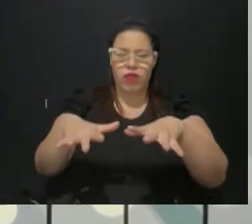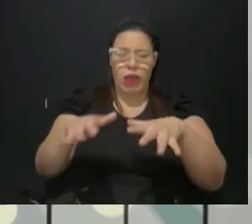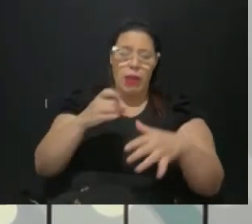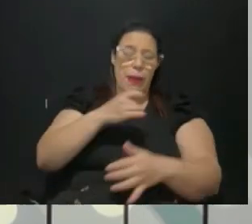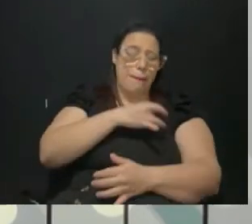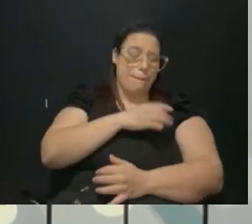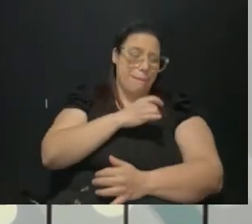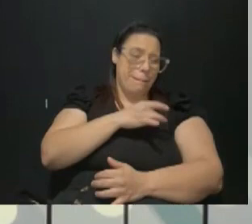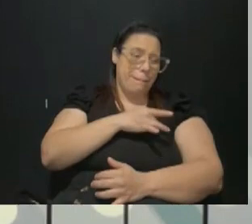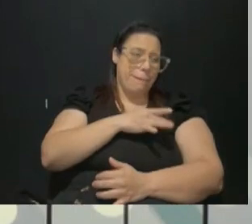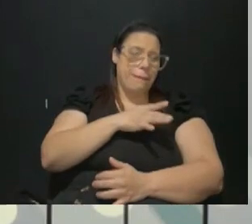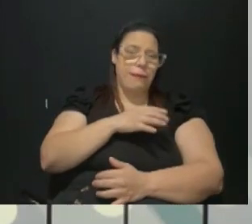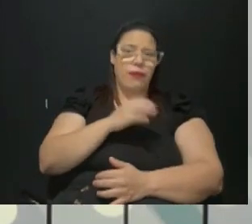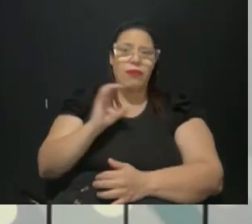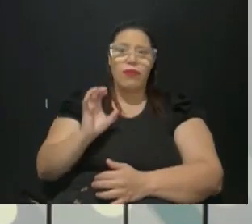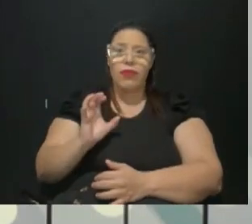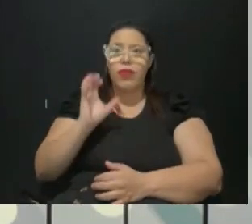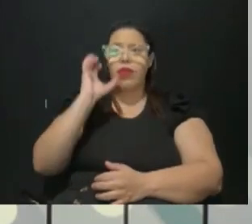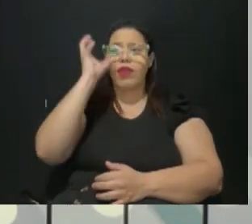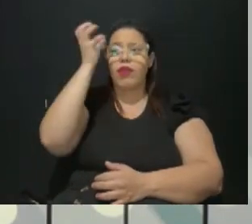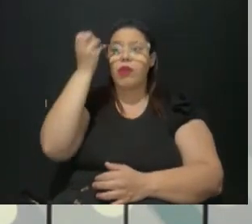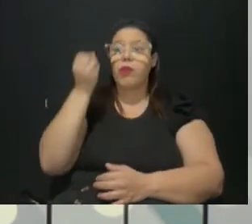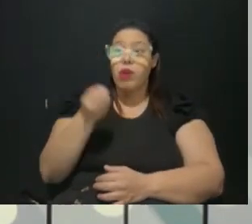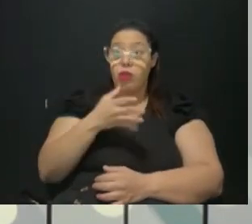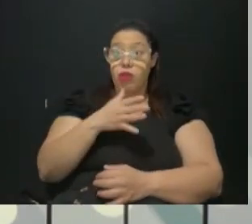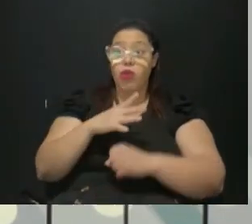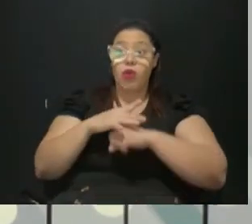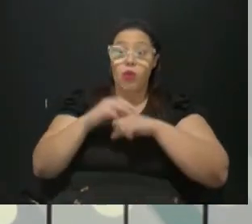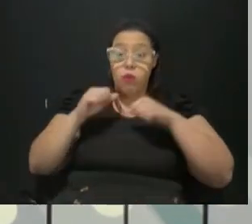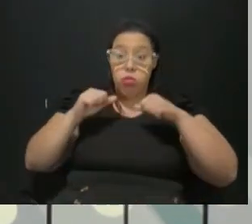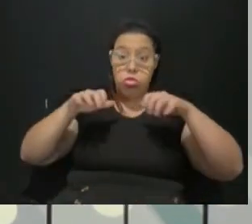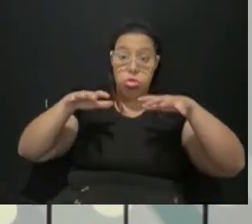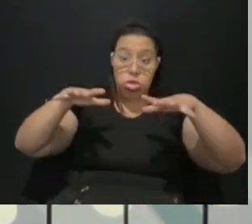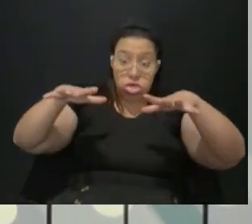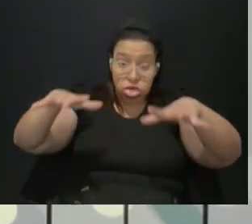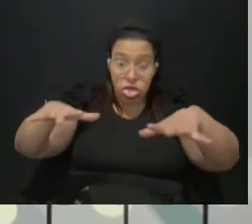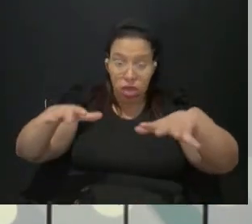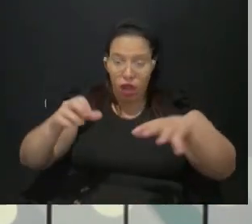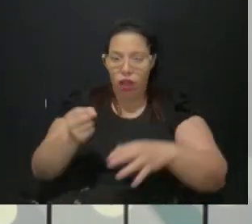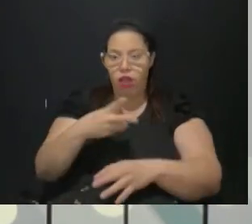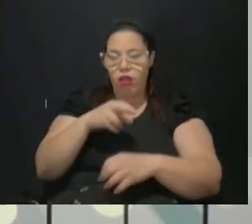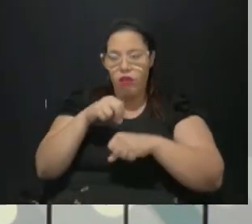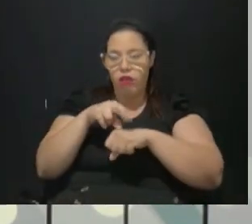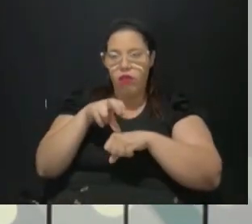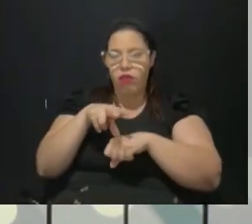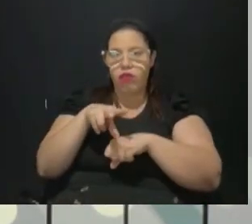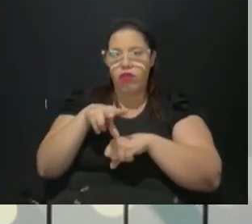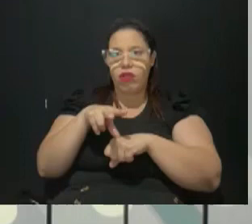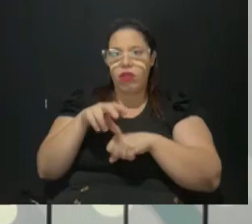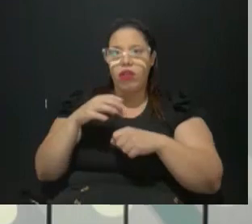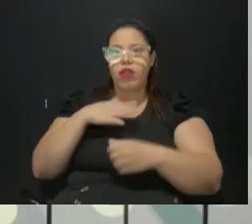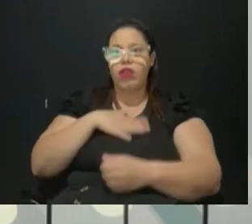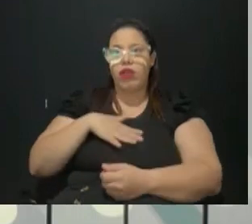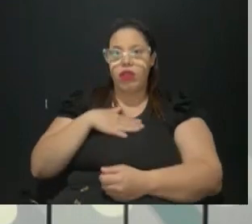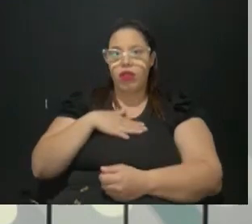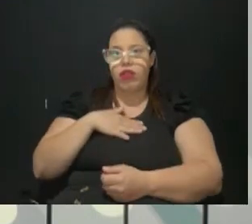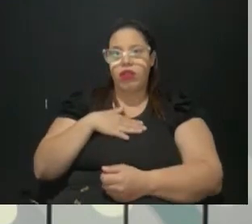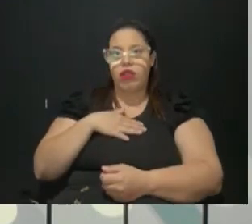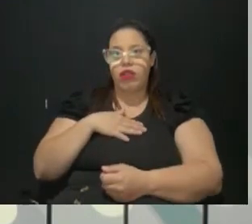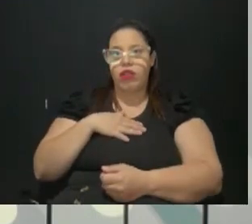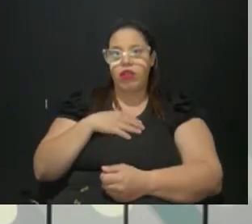muito medo, né, de acontecer aí uma nova pandemia, um novo vírus. Então, eu gostaria de saber, né, se